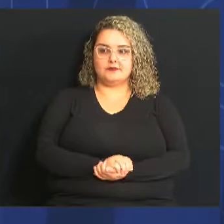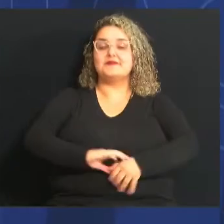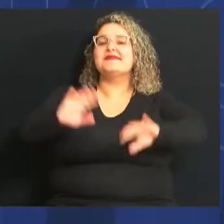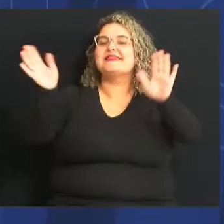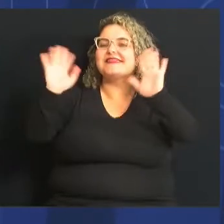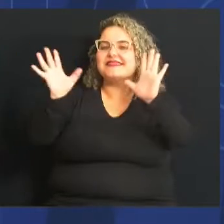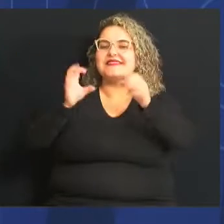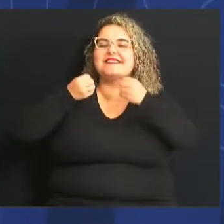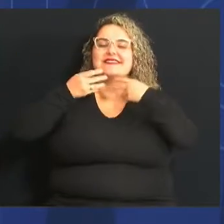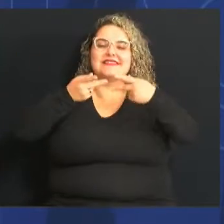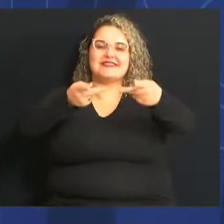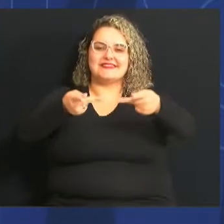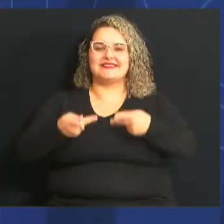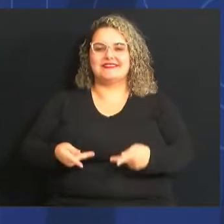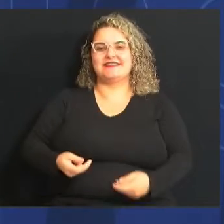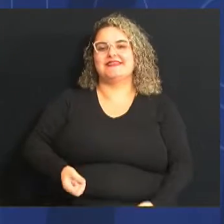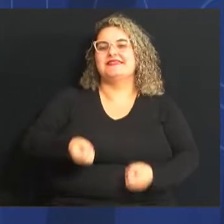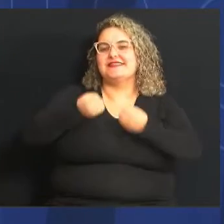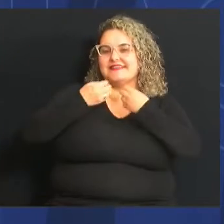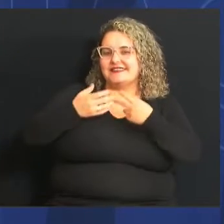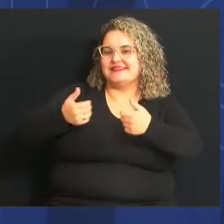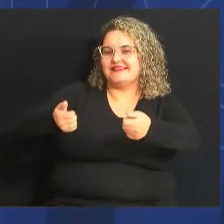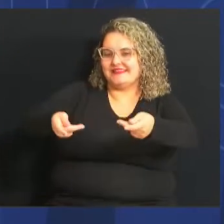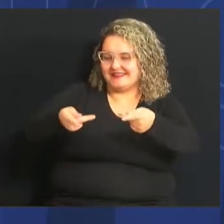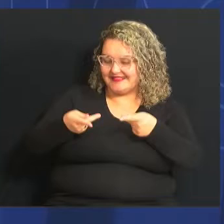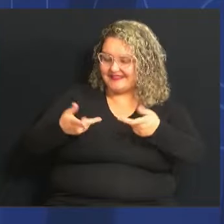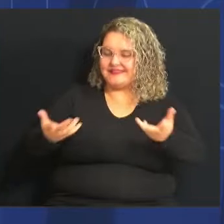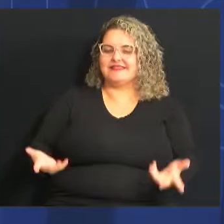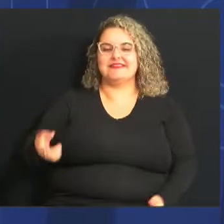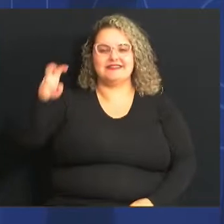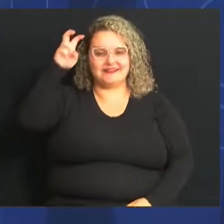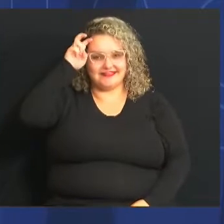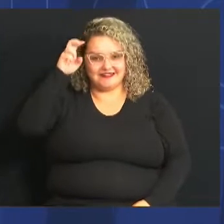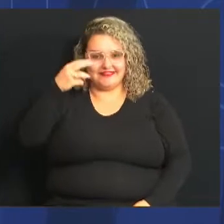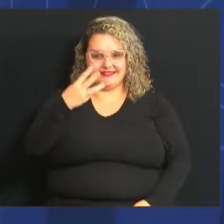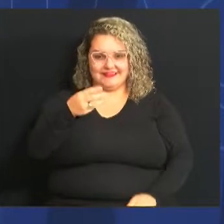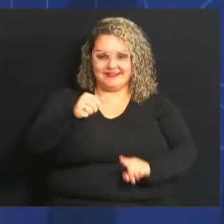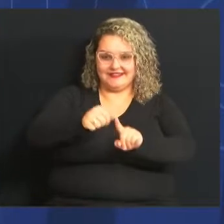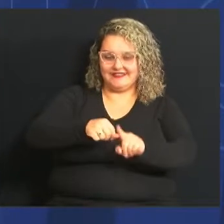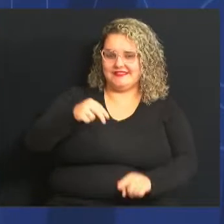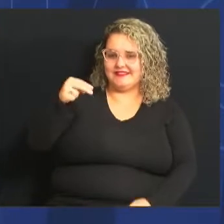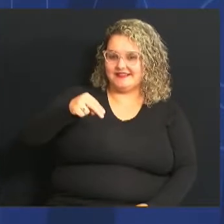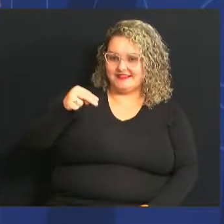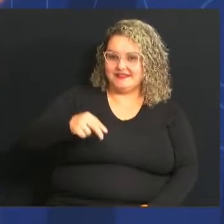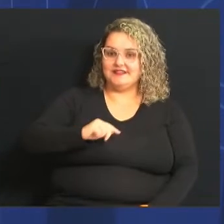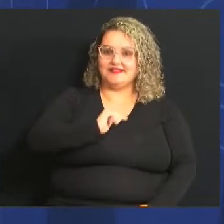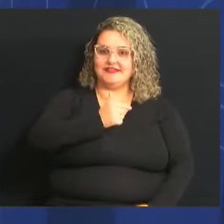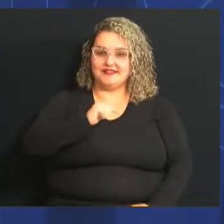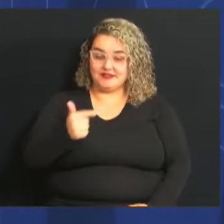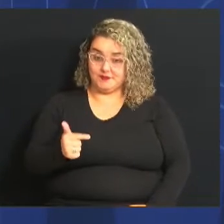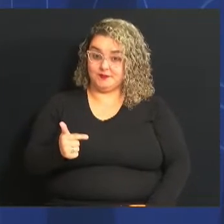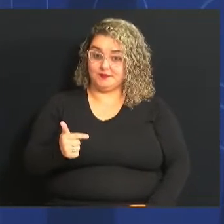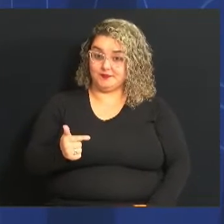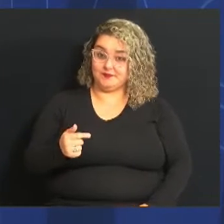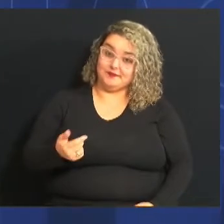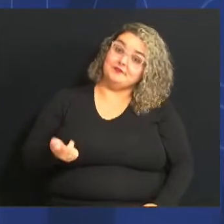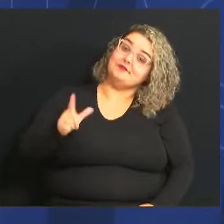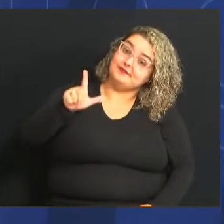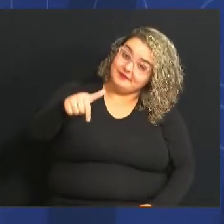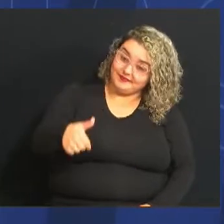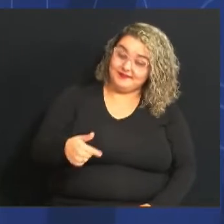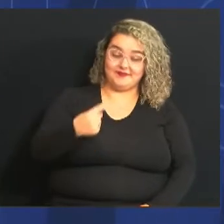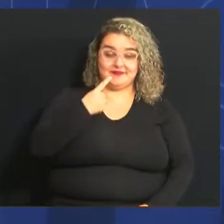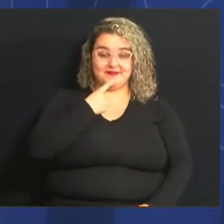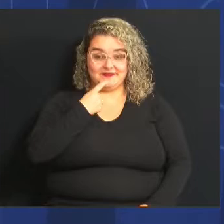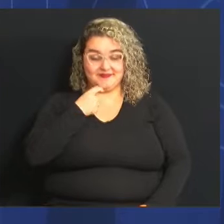Olá, seja bem-vinda, seja bem-vindo. Quinta-feira, 3 de novembro de 2022, pós-feriado. Começa